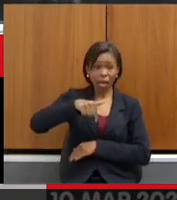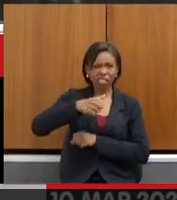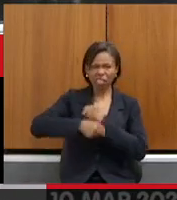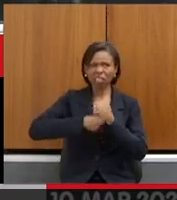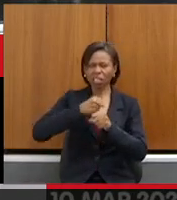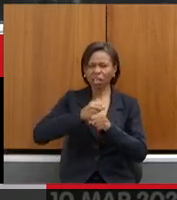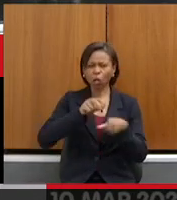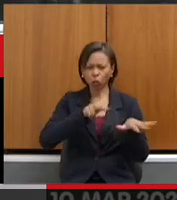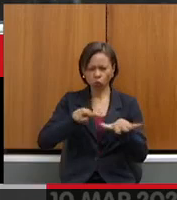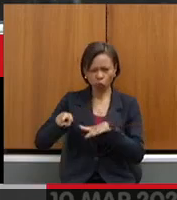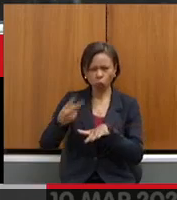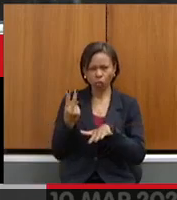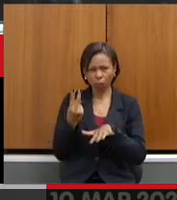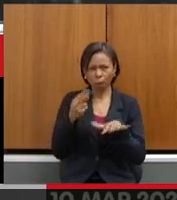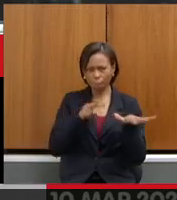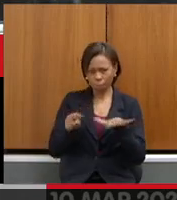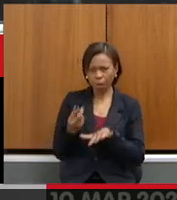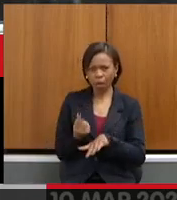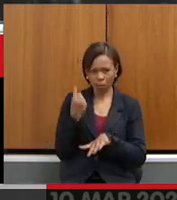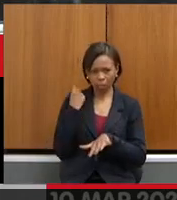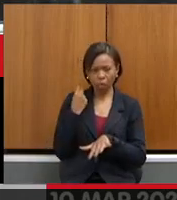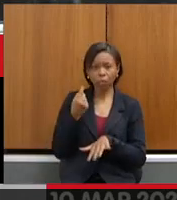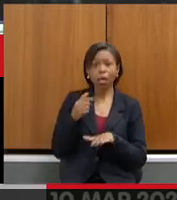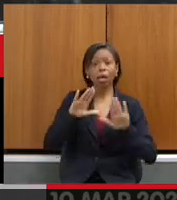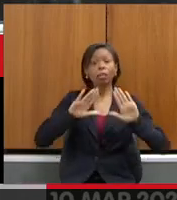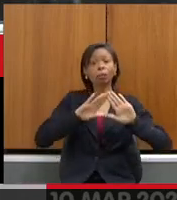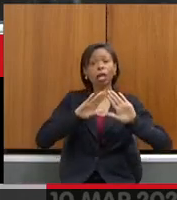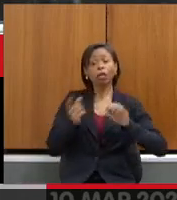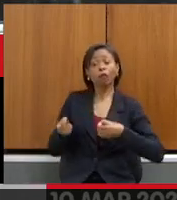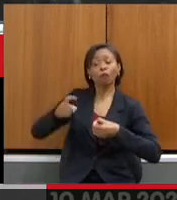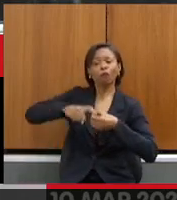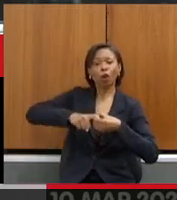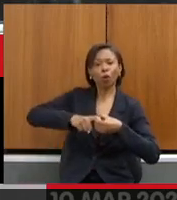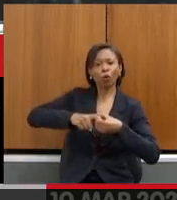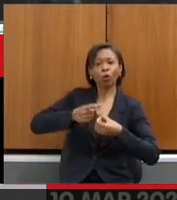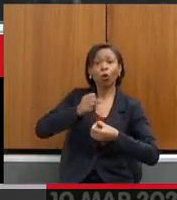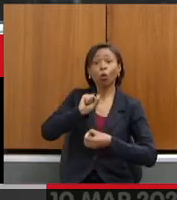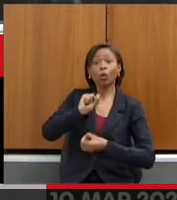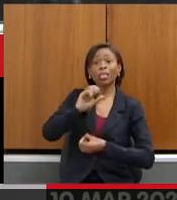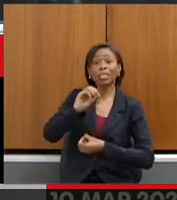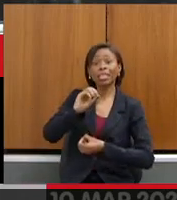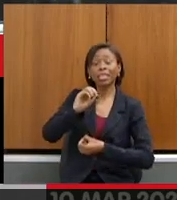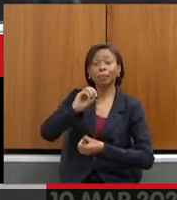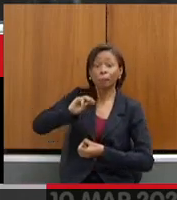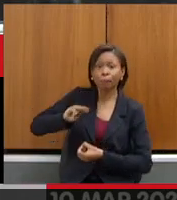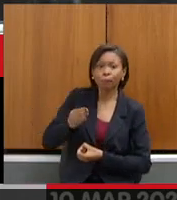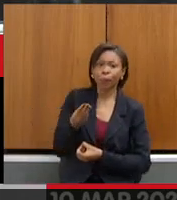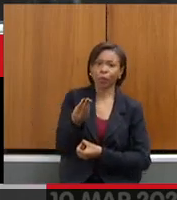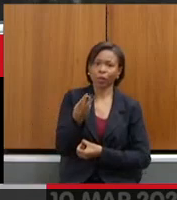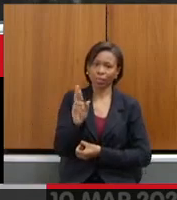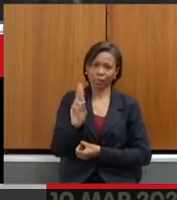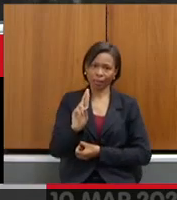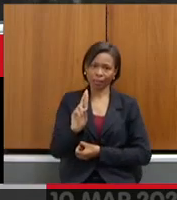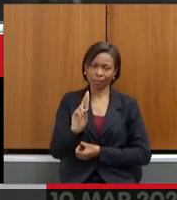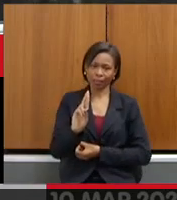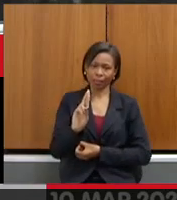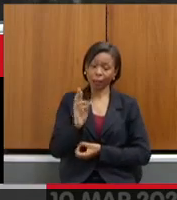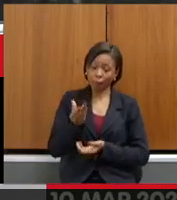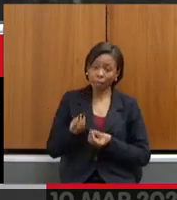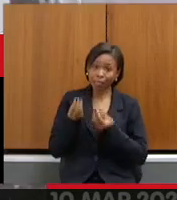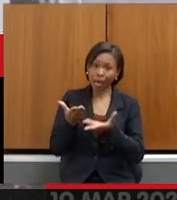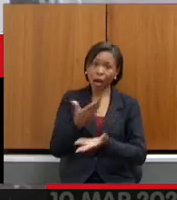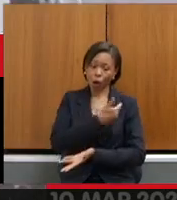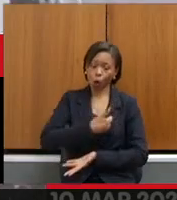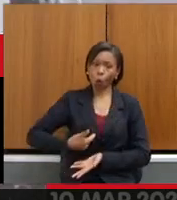duas semanas atrás Assembleia devolveu 80 milhões de reais aos cofres públicos para Minas Gerais nas